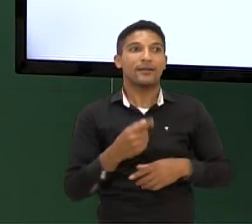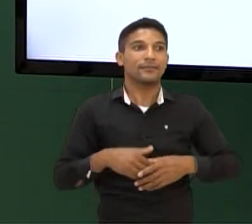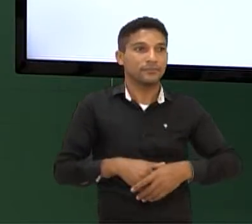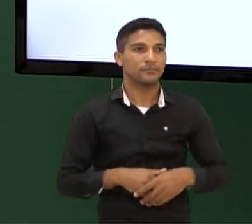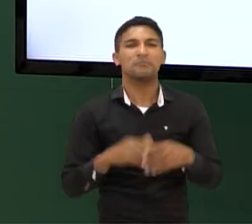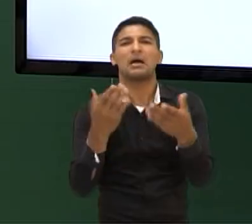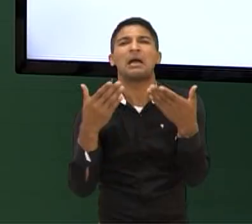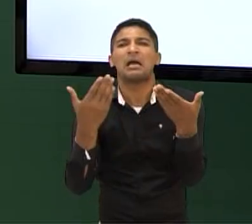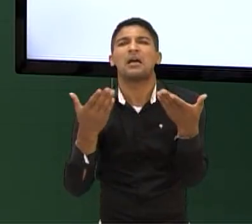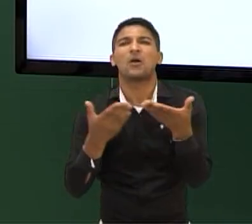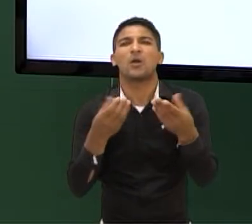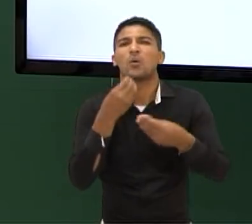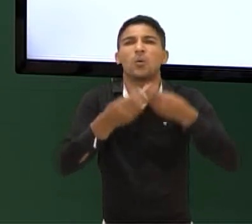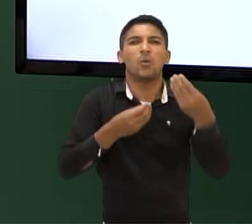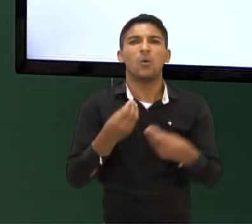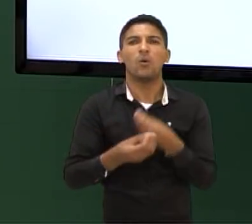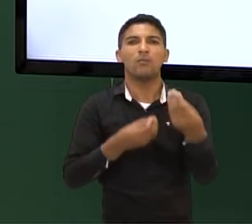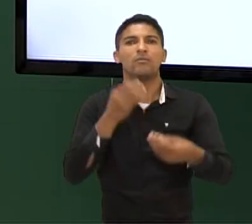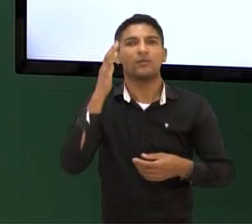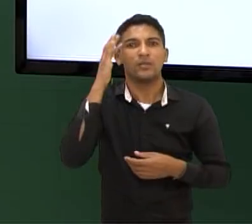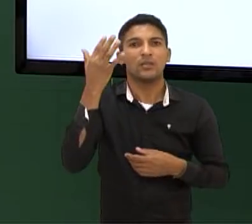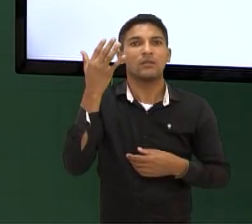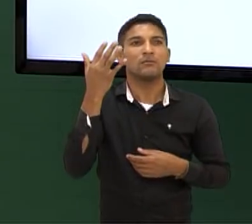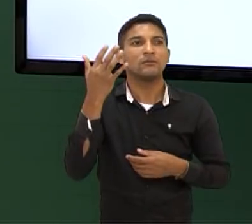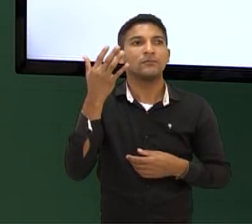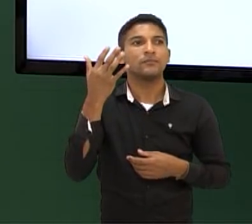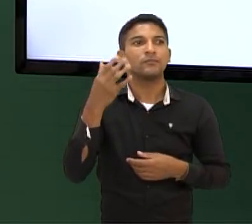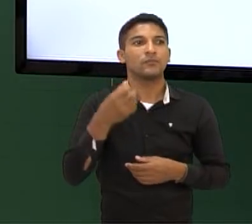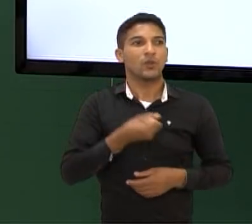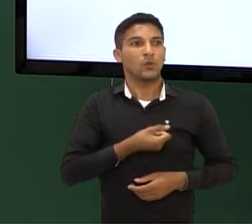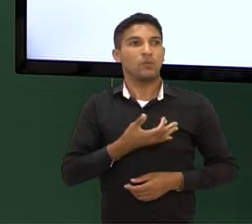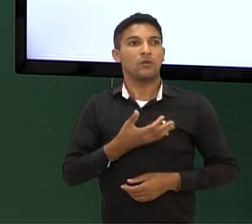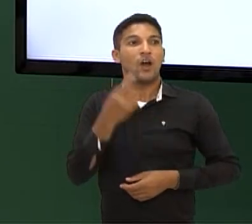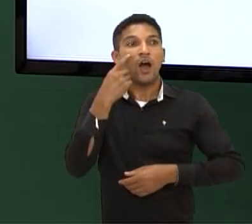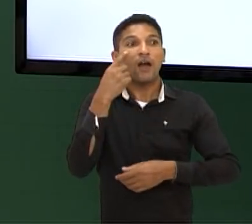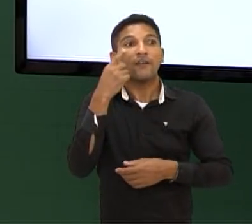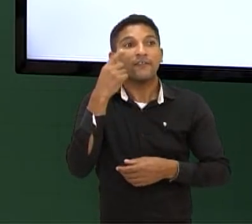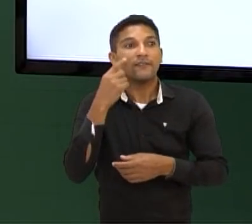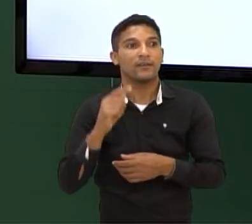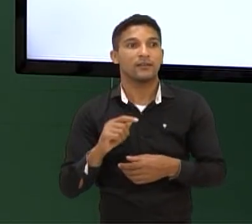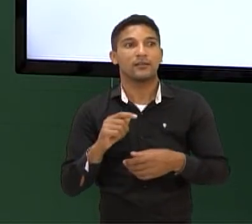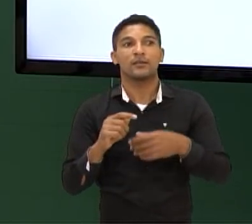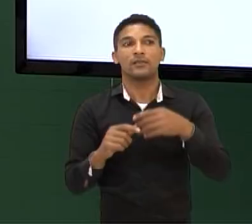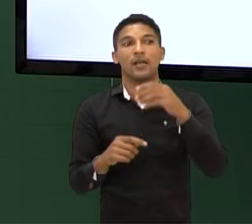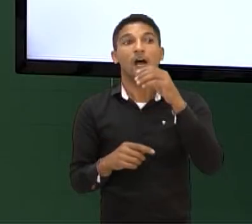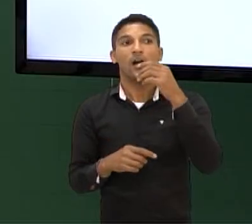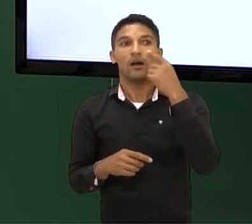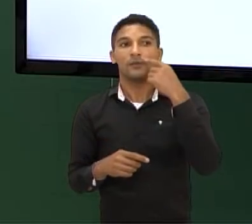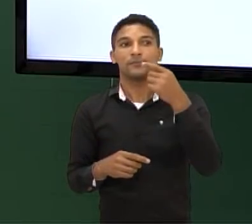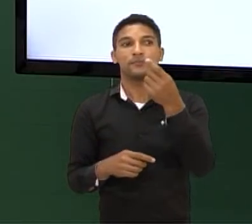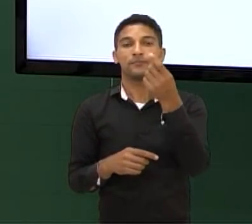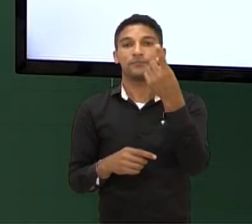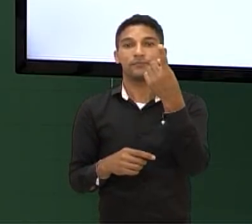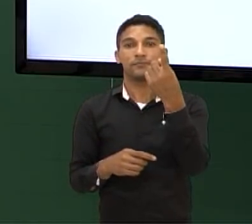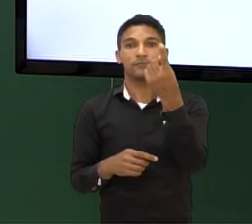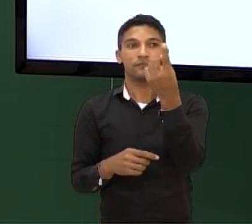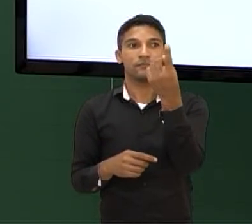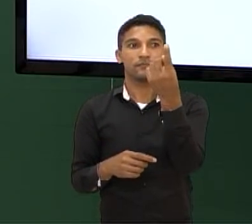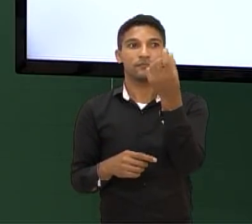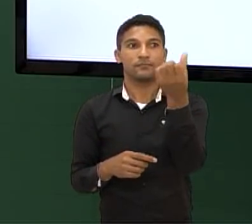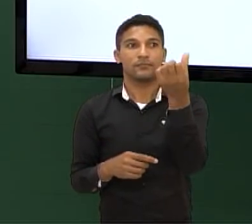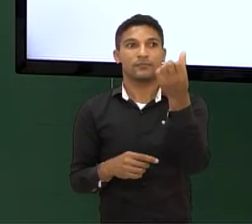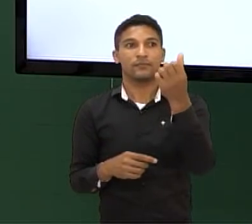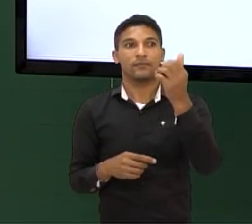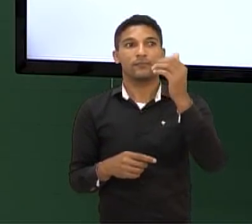quer dizer agora esses números, esses resultados? Olha o resto aqui. Olha o resto aqui, que é o número 1. Olhem lá